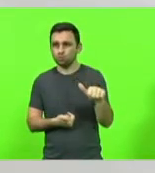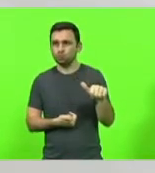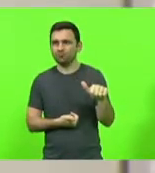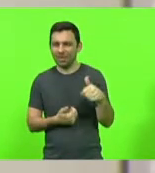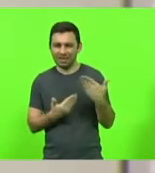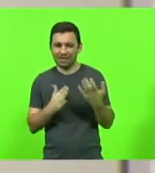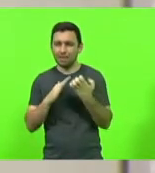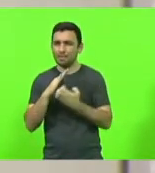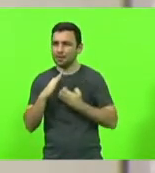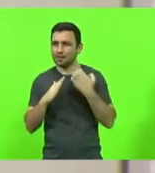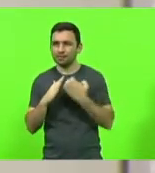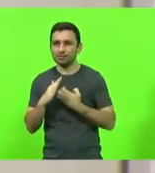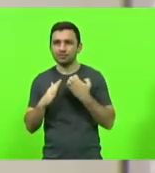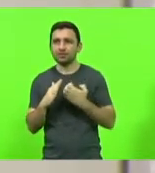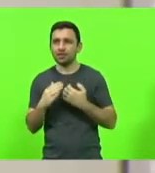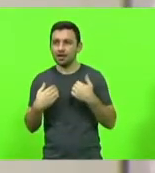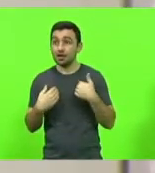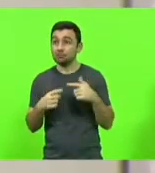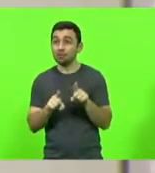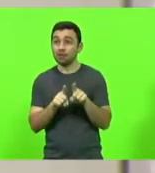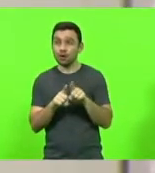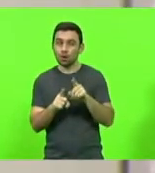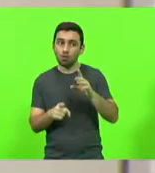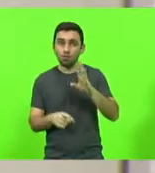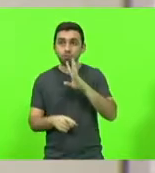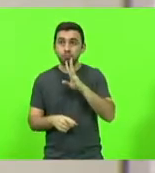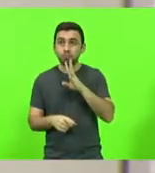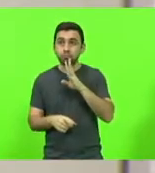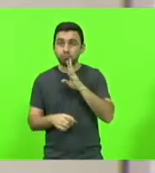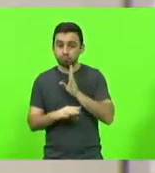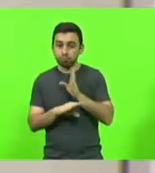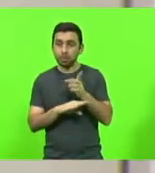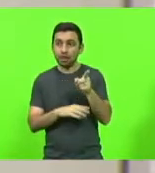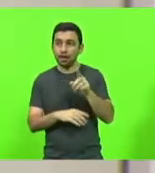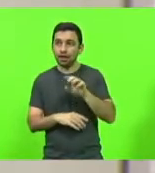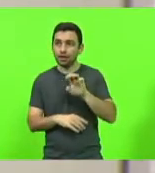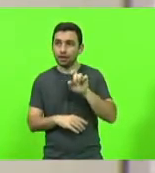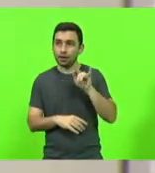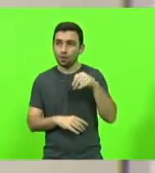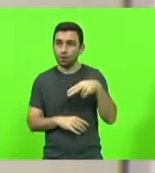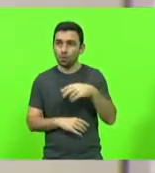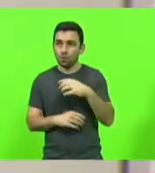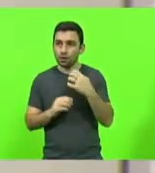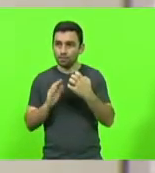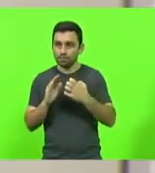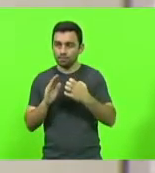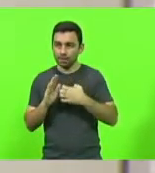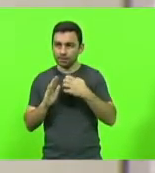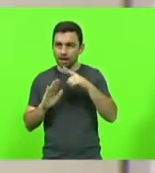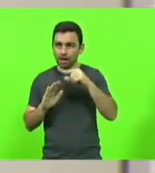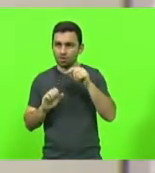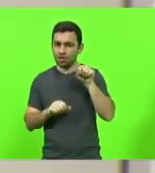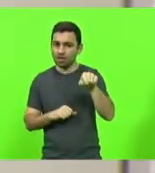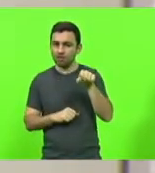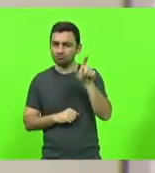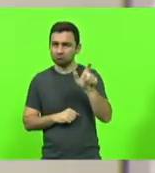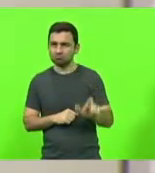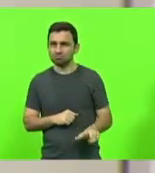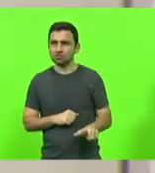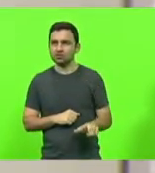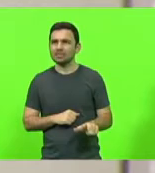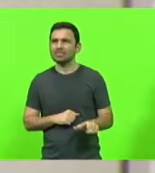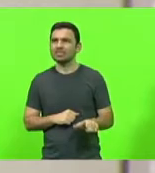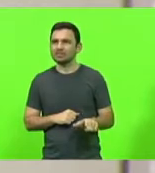uma empresa, também tive a oportunidade de conhecer o Dr. Egon, o empresário Egon, é uma empresa que